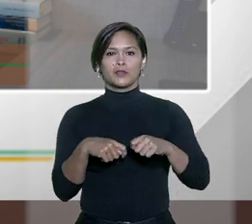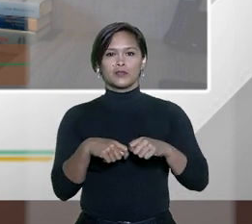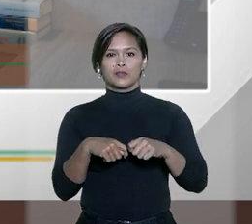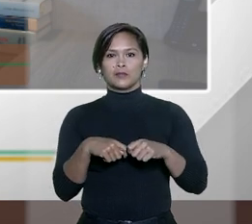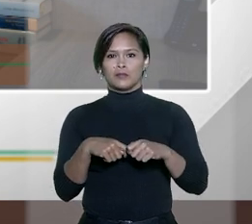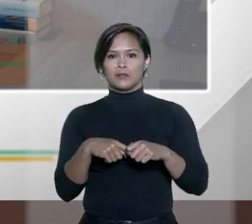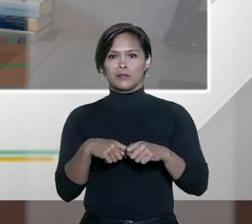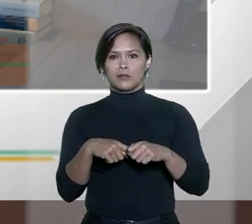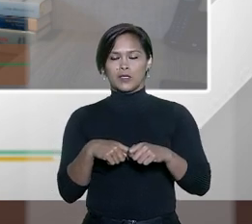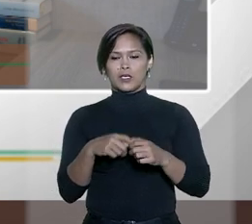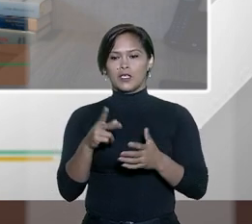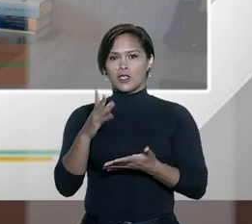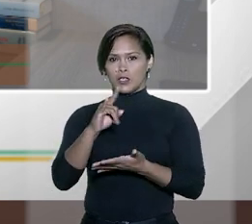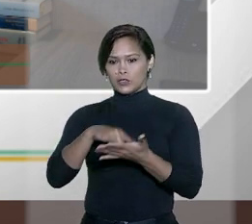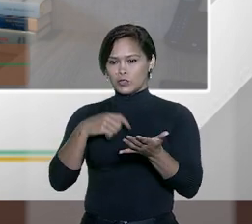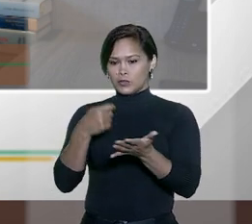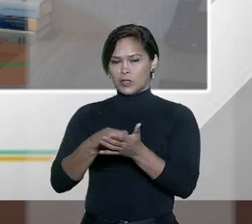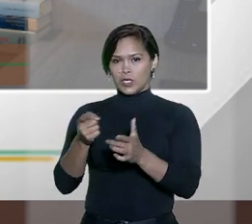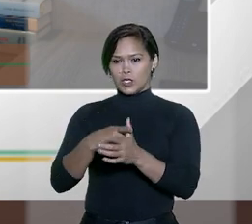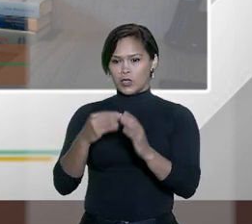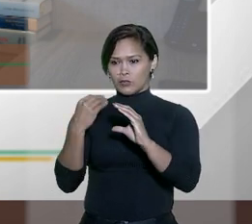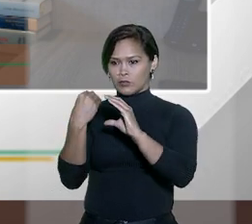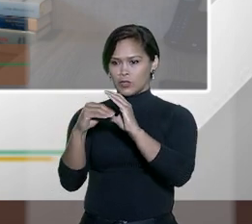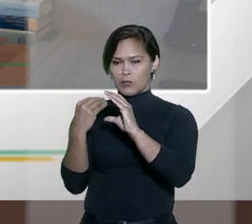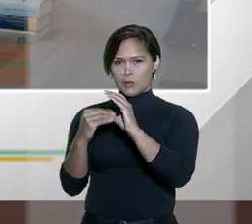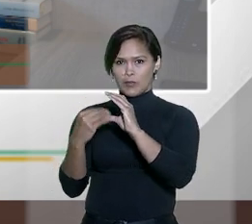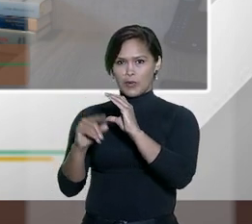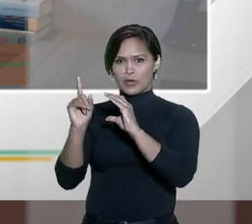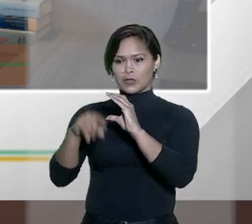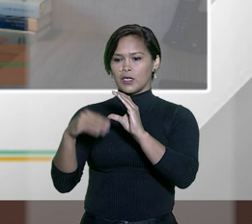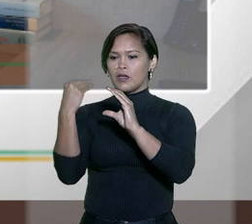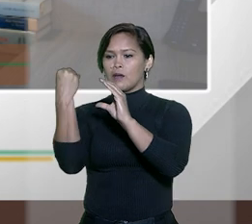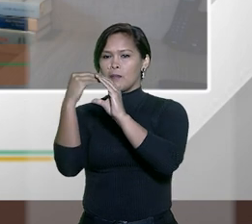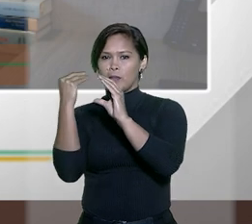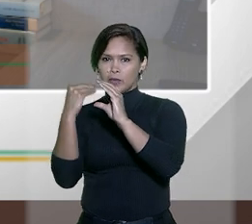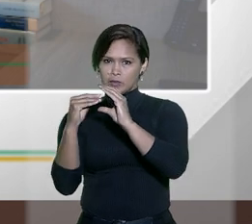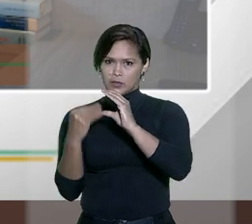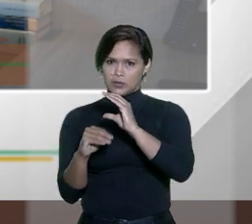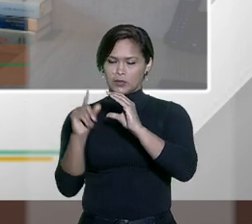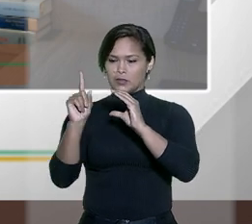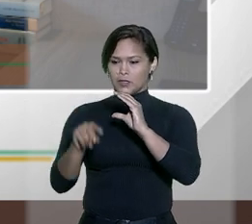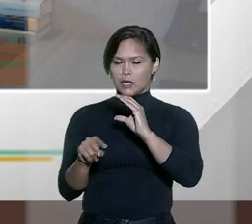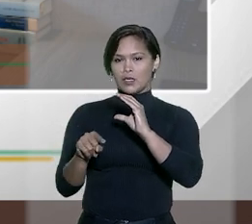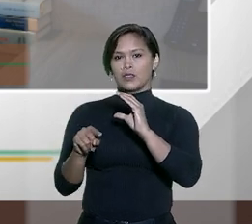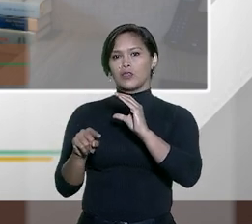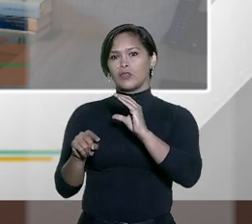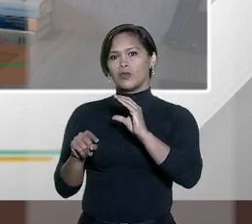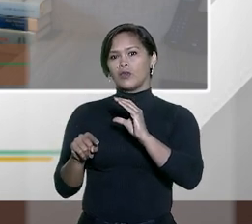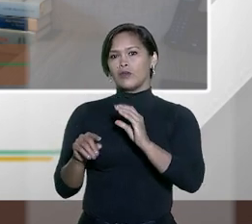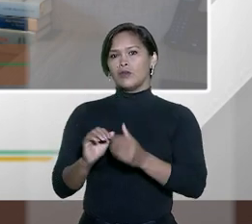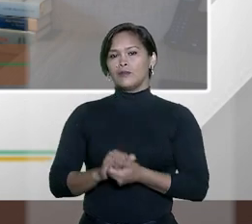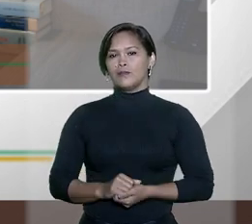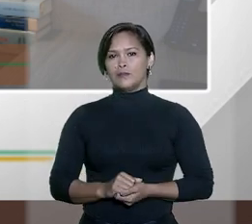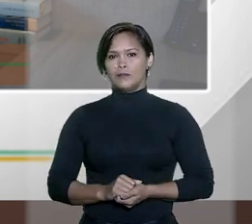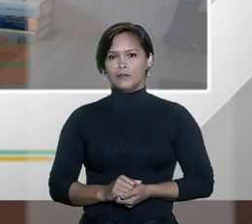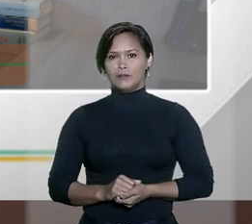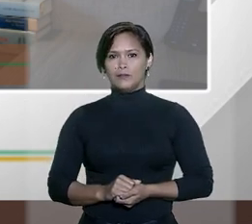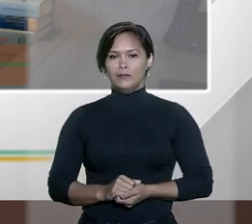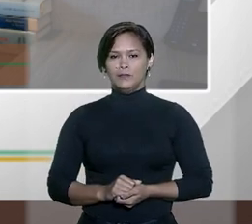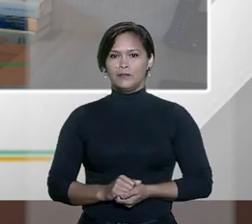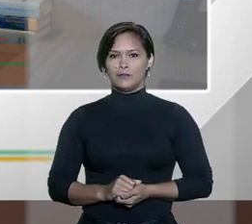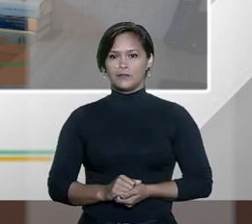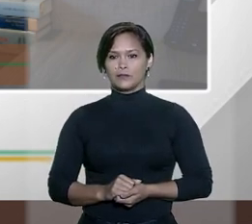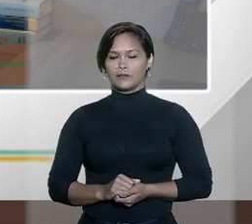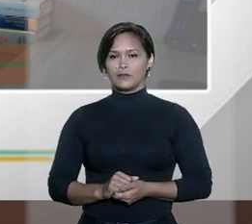possibilidade de o precatório ser depositado, né, a determinação que o precatório seja depositado sobre